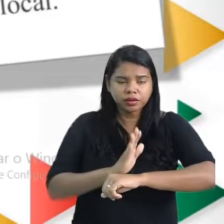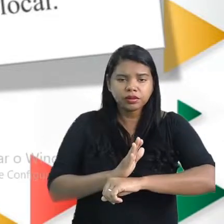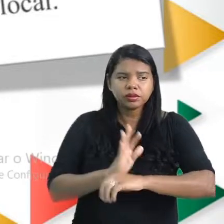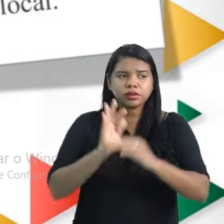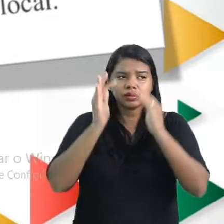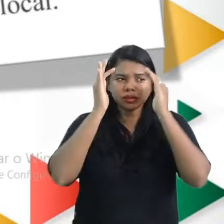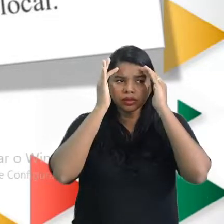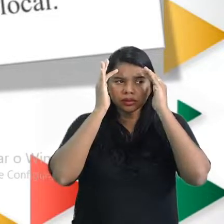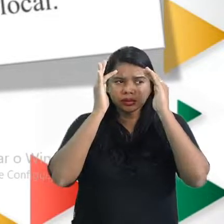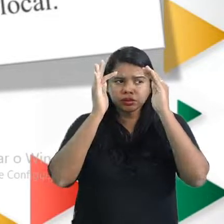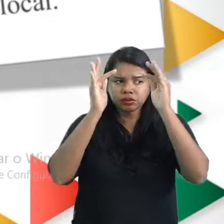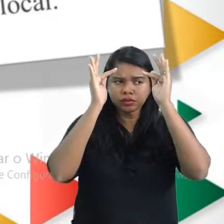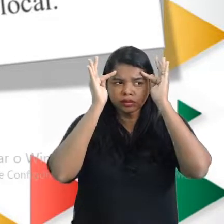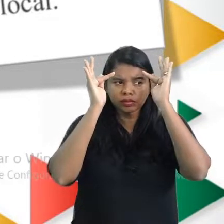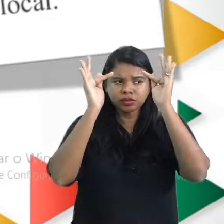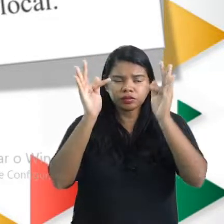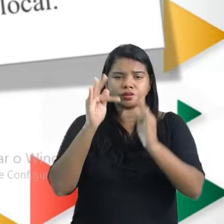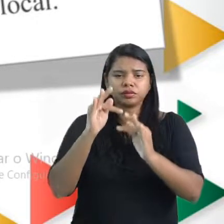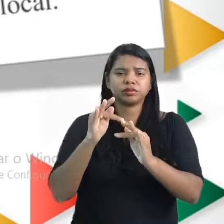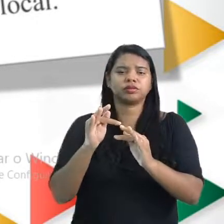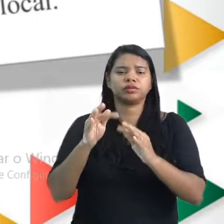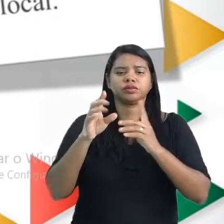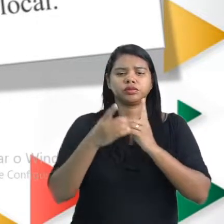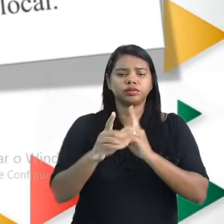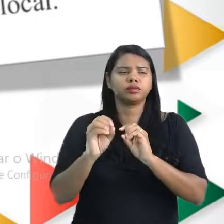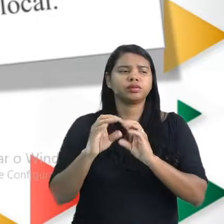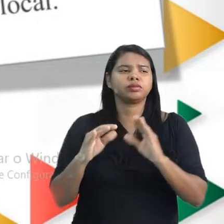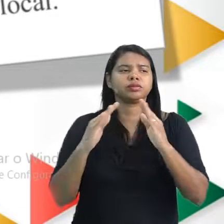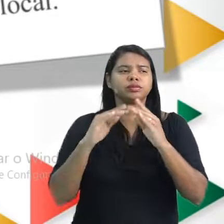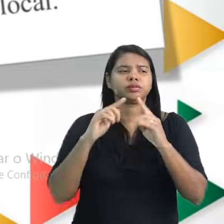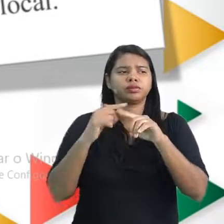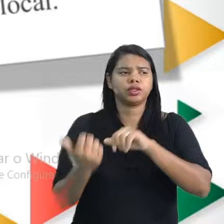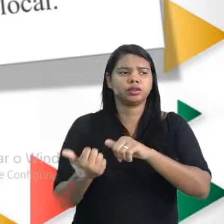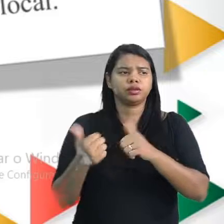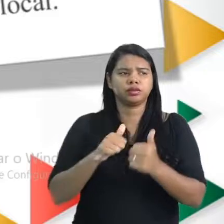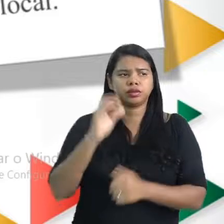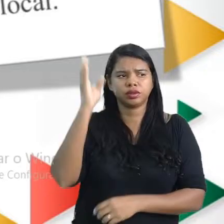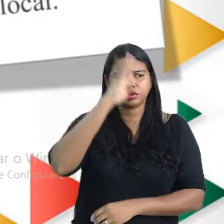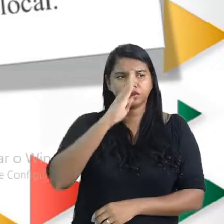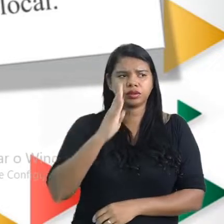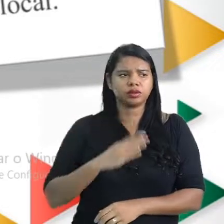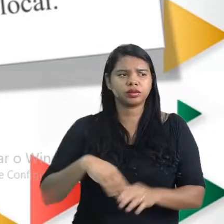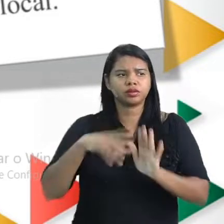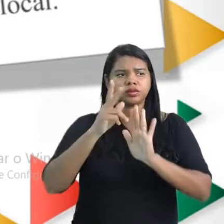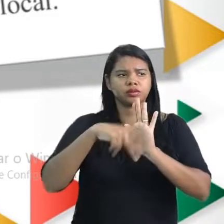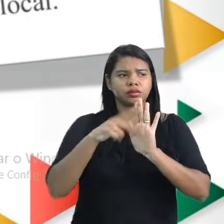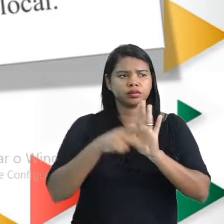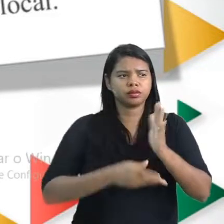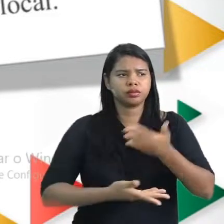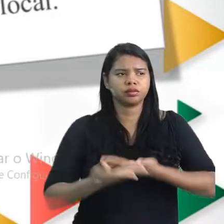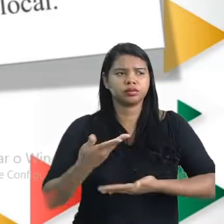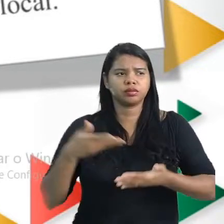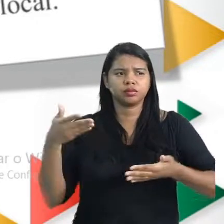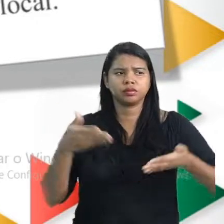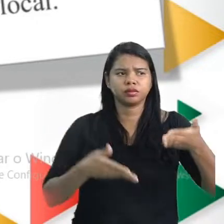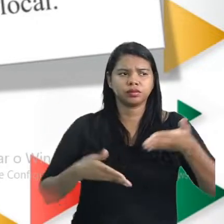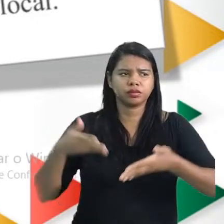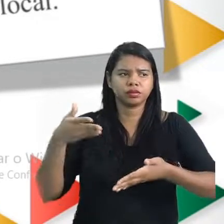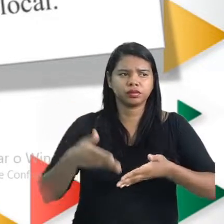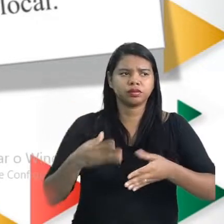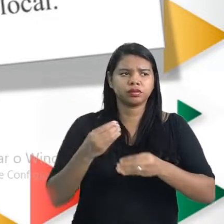fidelidade à declaração doutrinária da Convenção Batista Brasileira e, através do plano cooperativo,